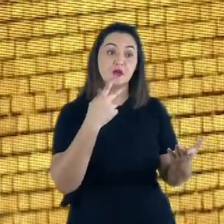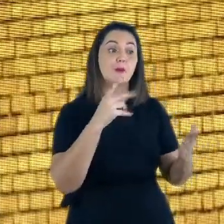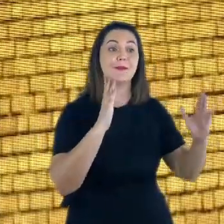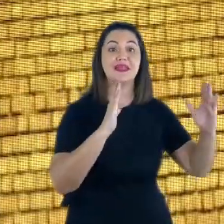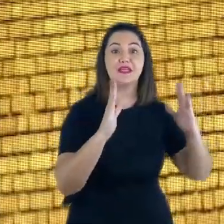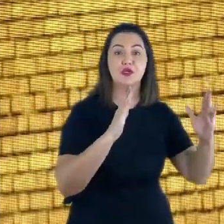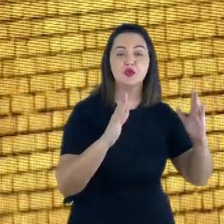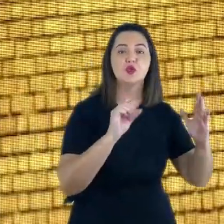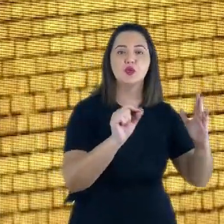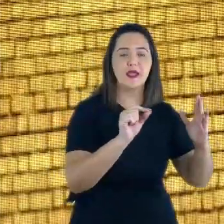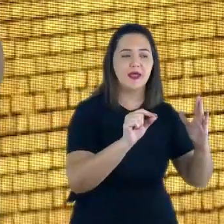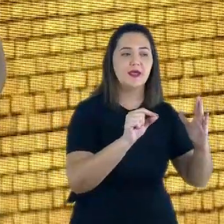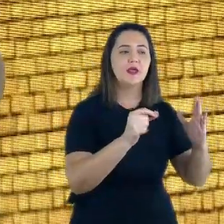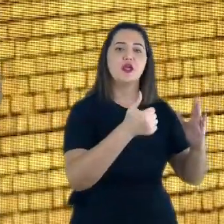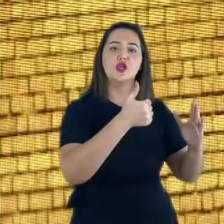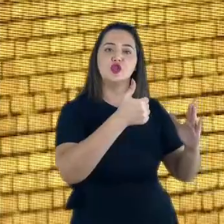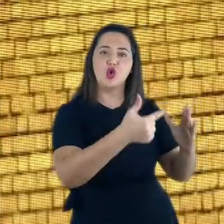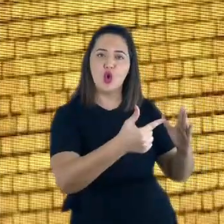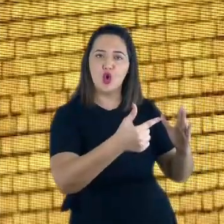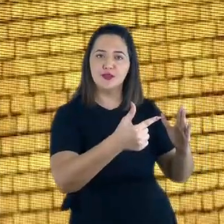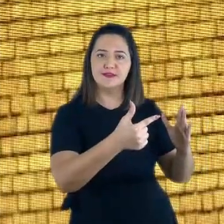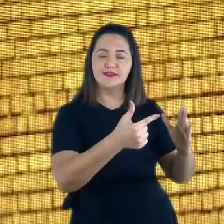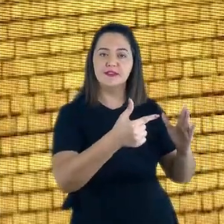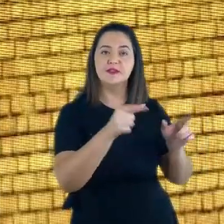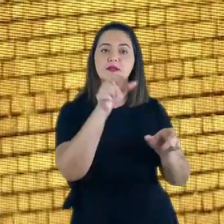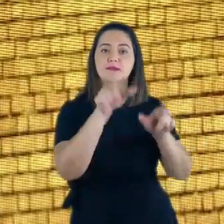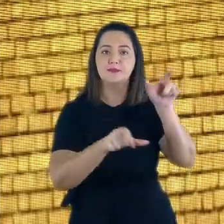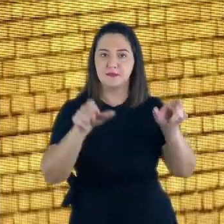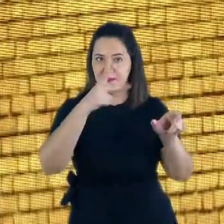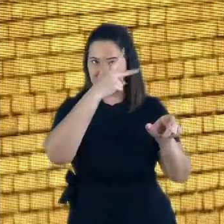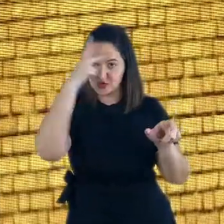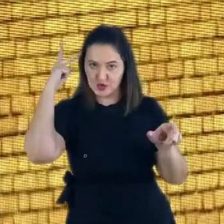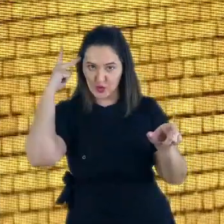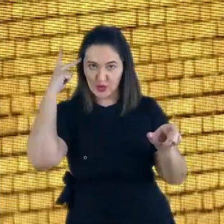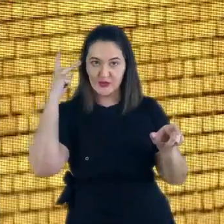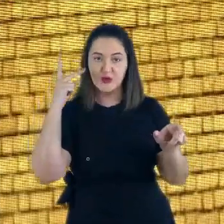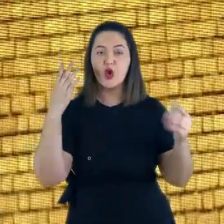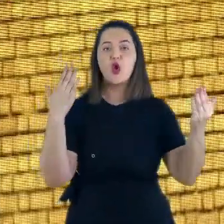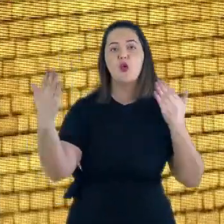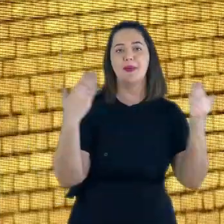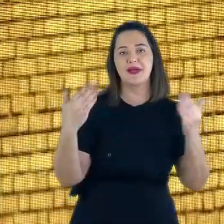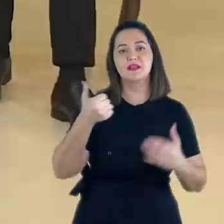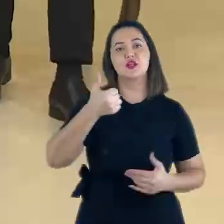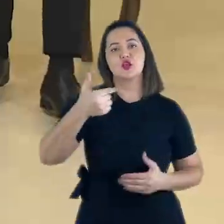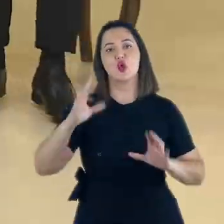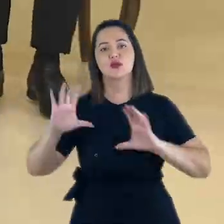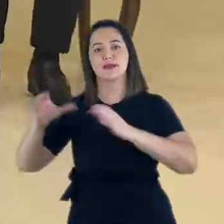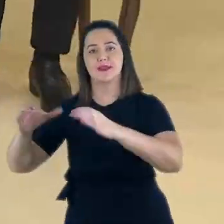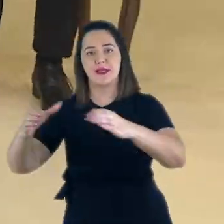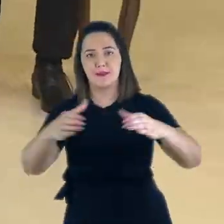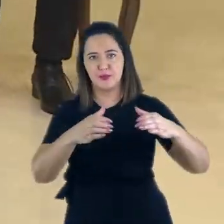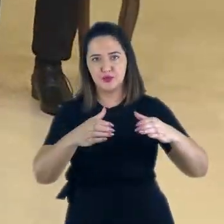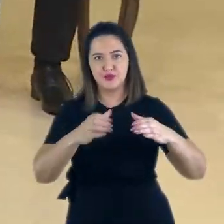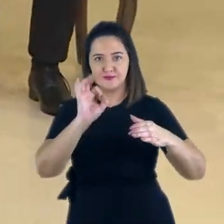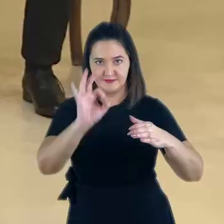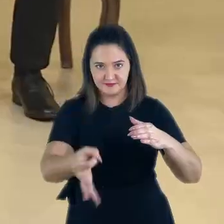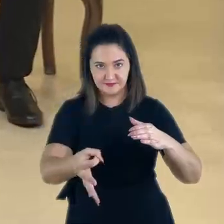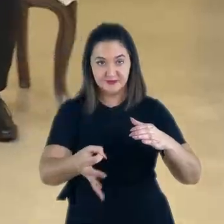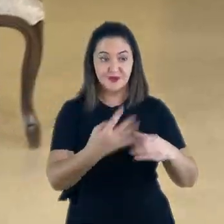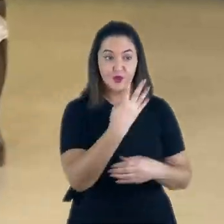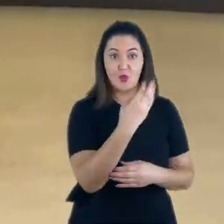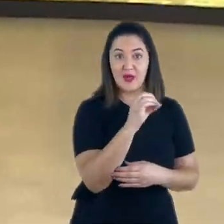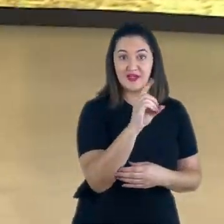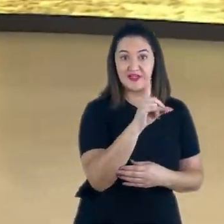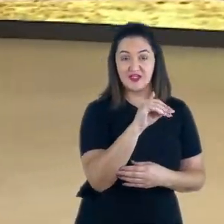macrocósmicas. 12 tribos de Israel, 40 anos, você percebeu? A mesma coisa acontece